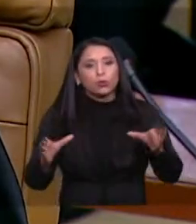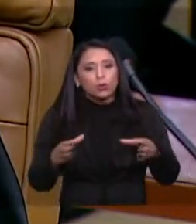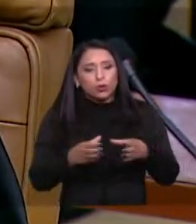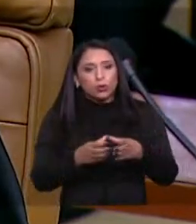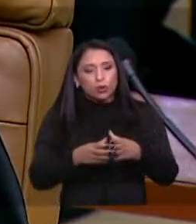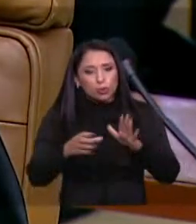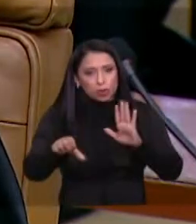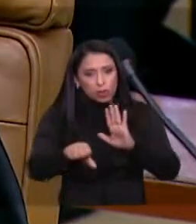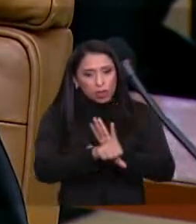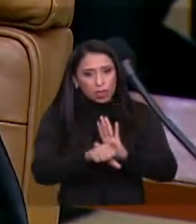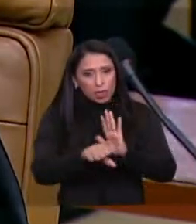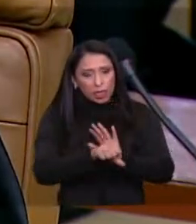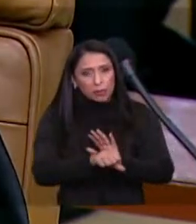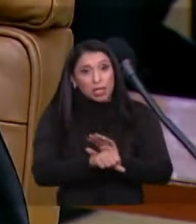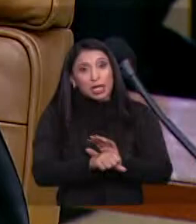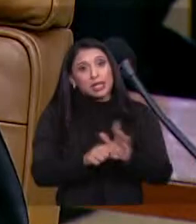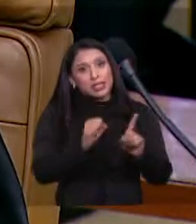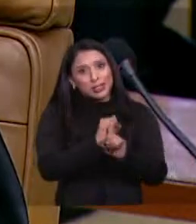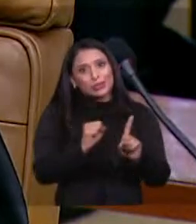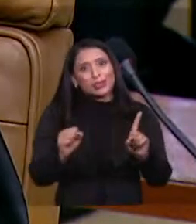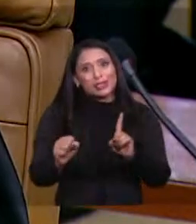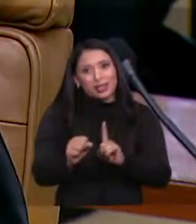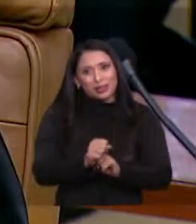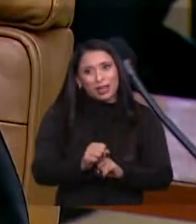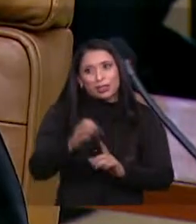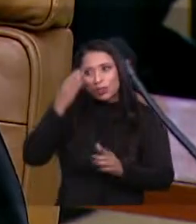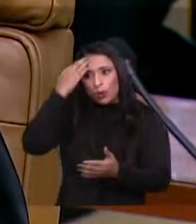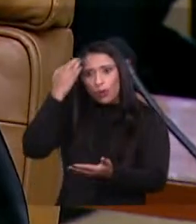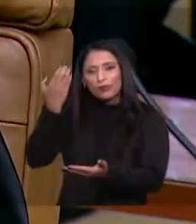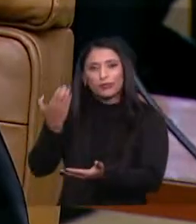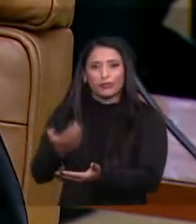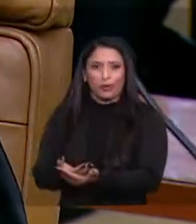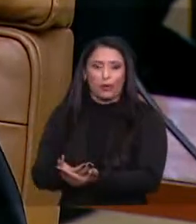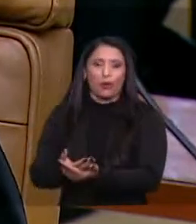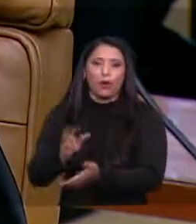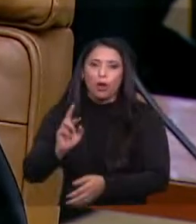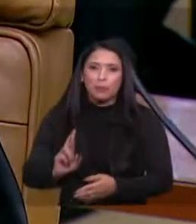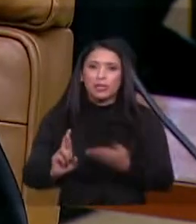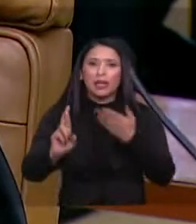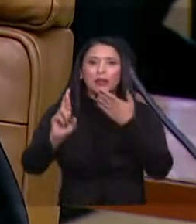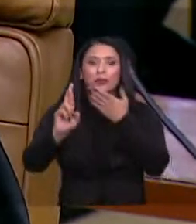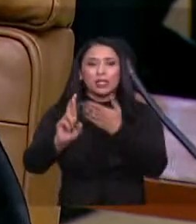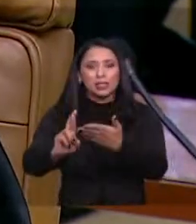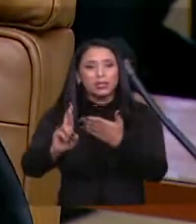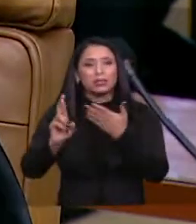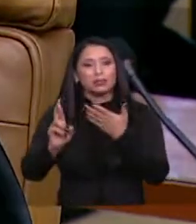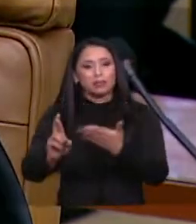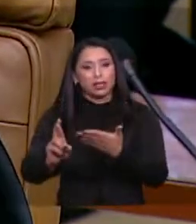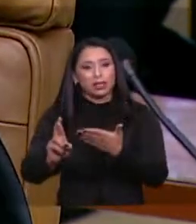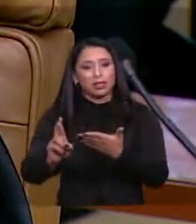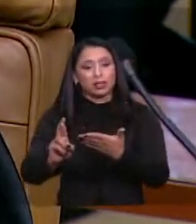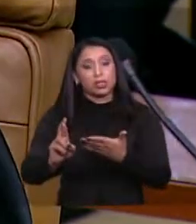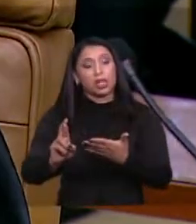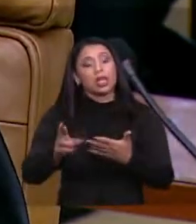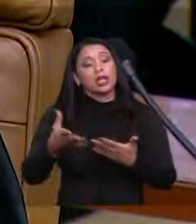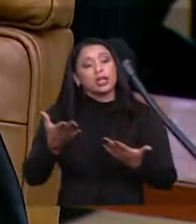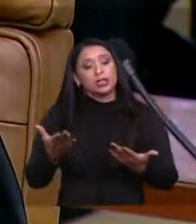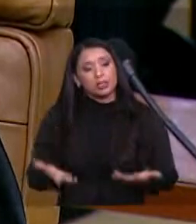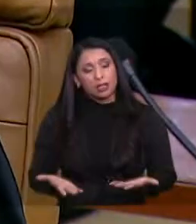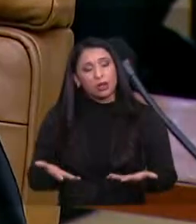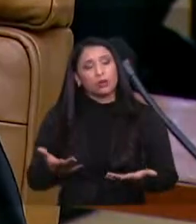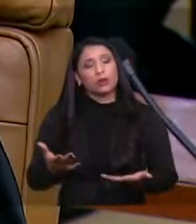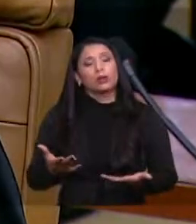usualmente é depositar da confiança Popular para o exercício do poder em seja em face desta confiança